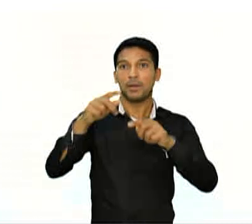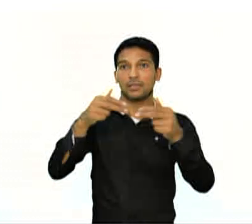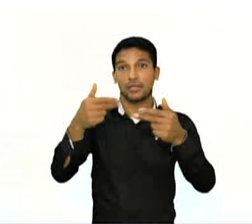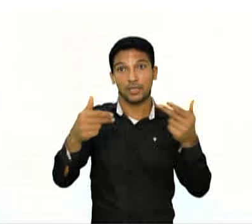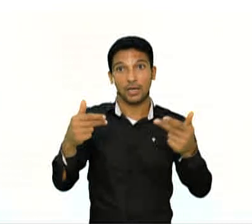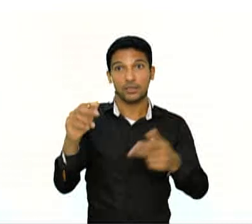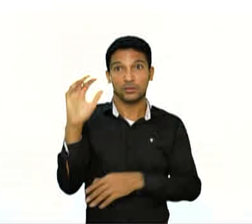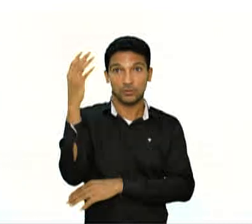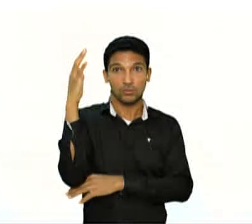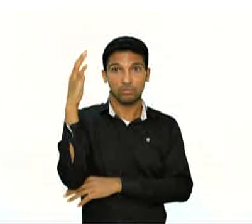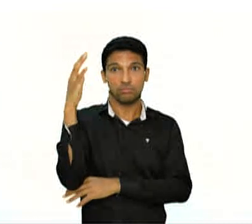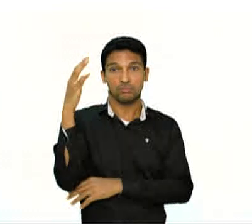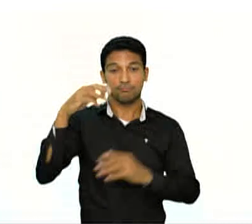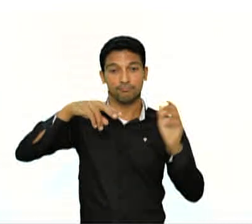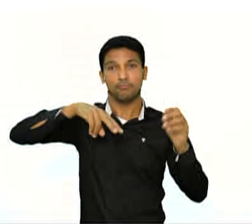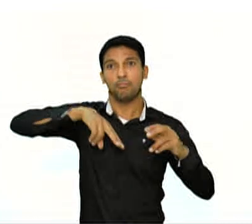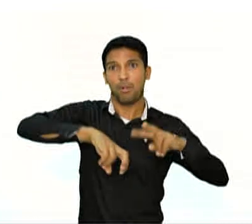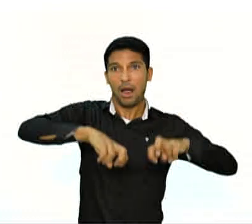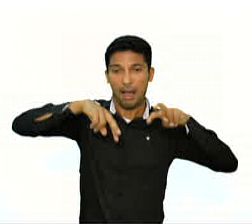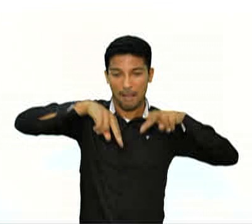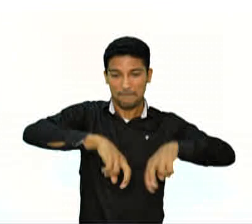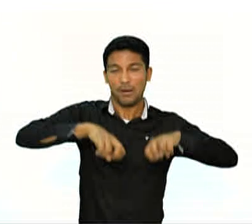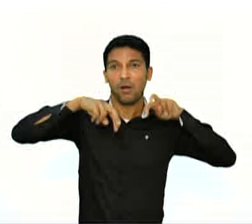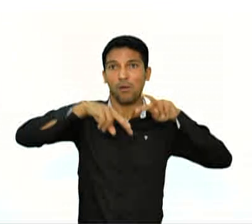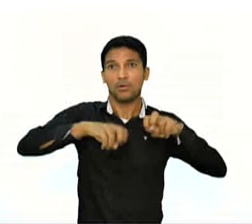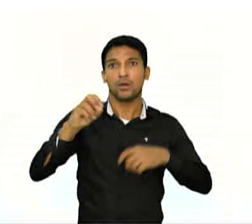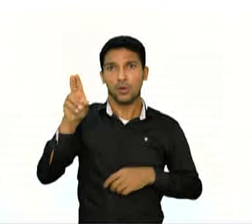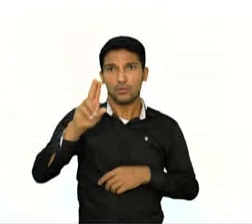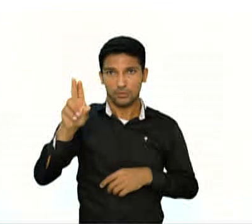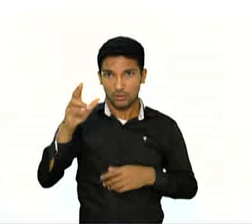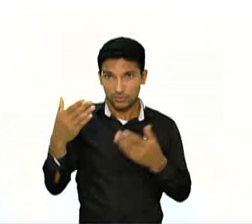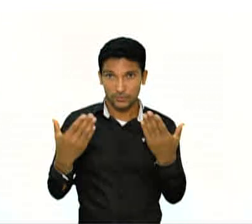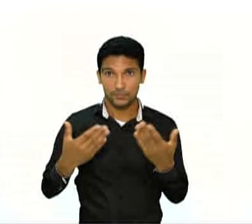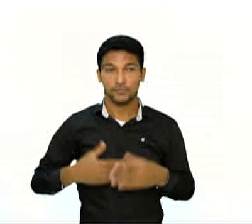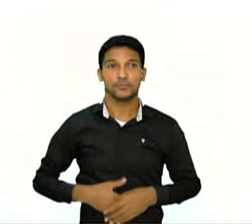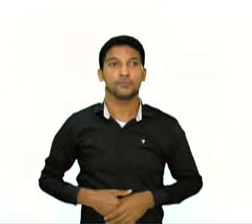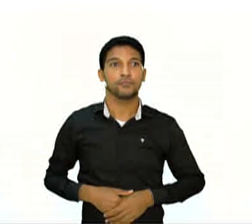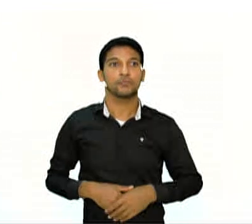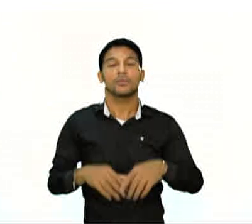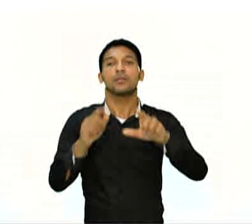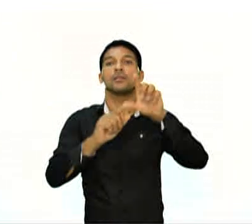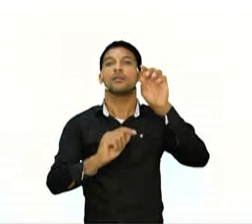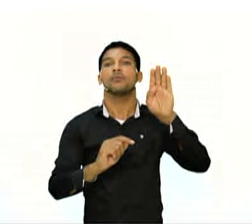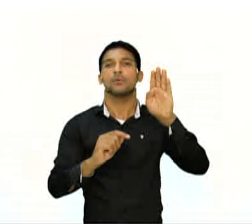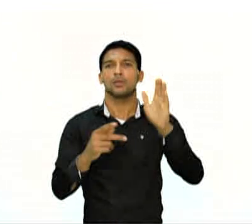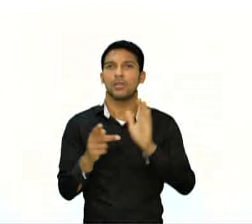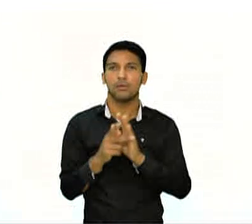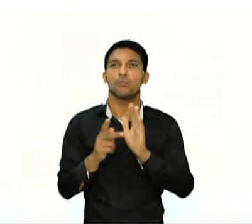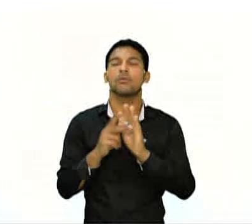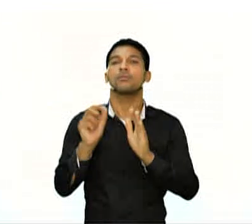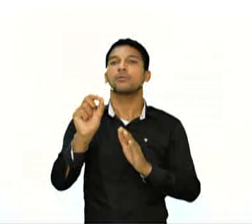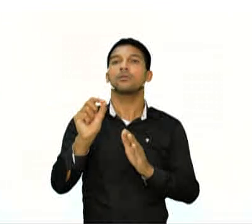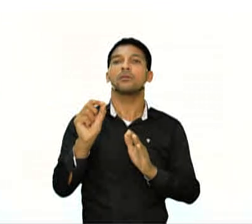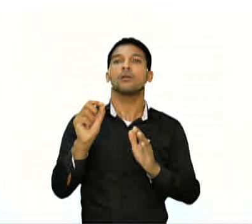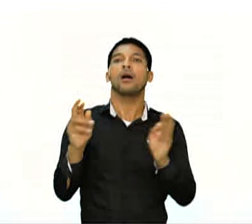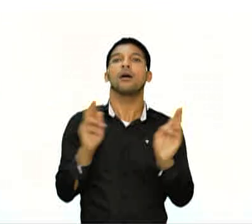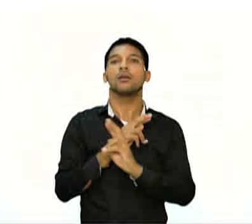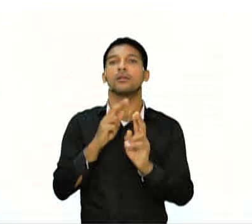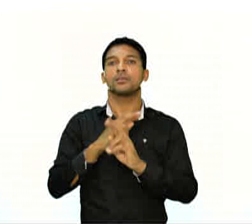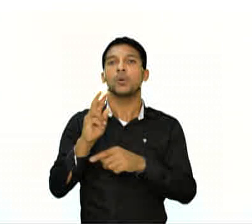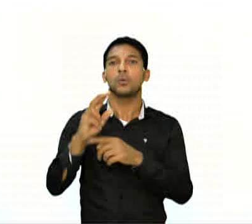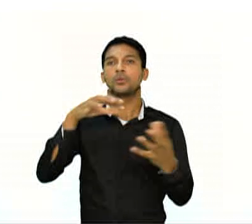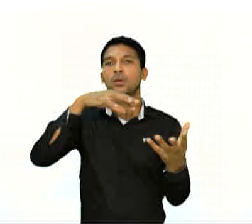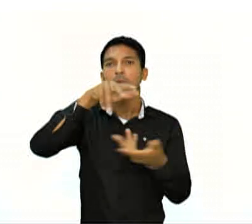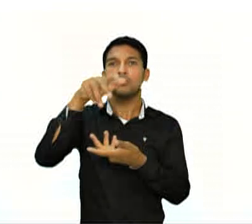reservas naturais com a consequente estagnação do desenvolvimento econômico e tecnológico. Letra C, a preservação do